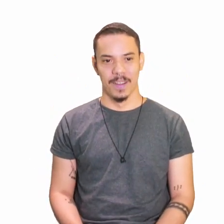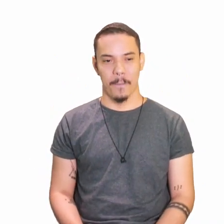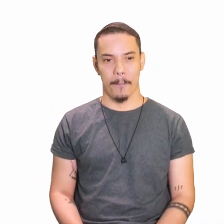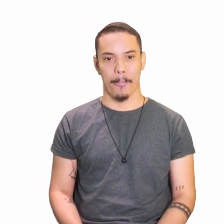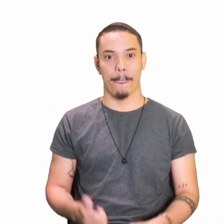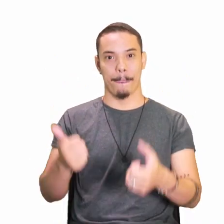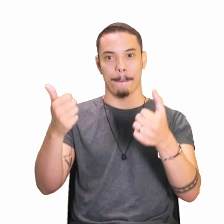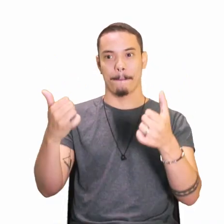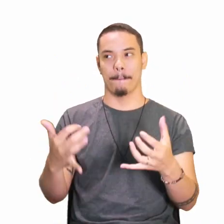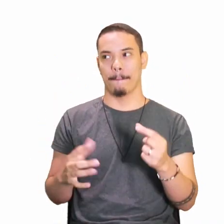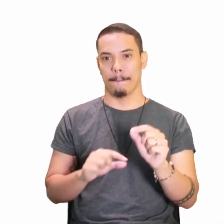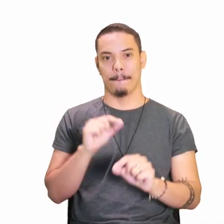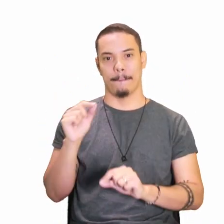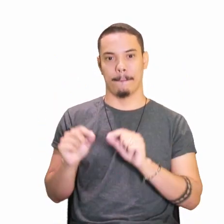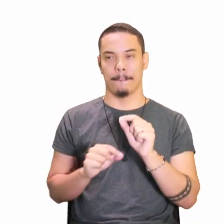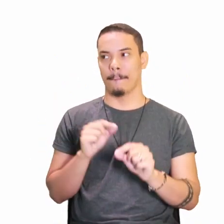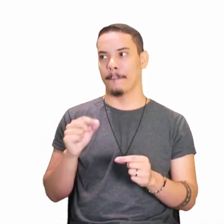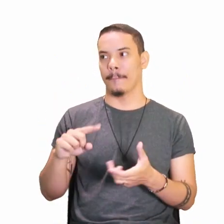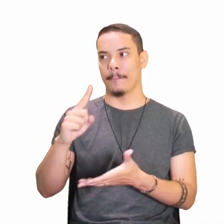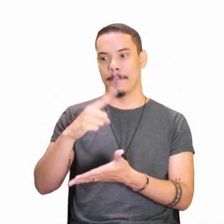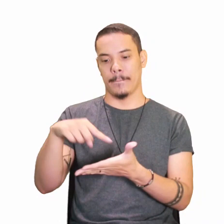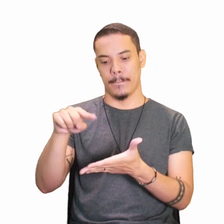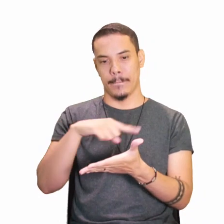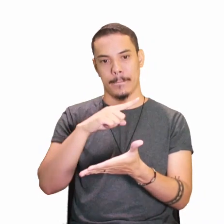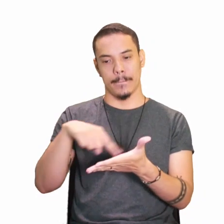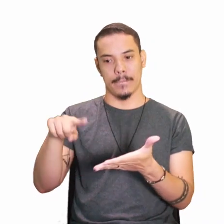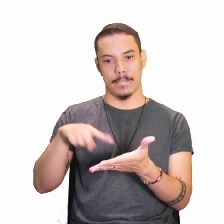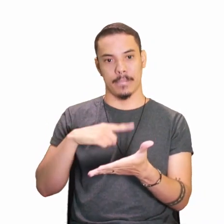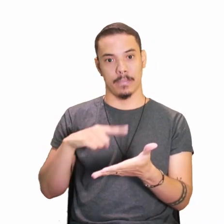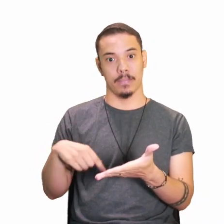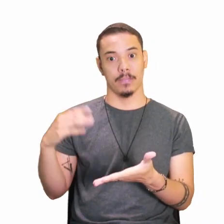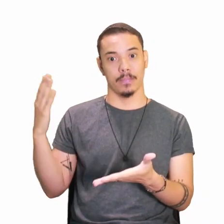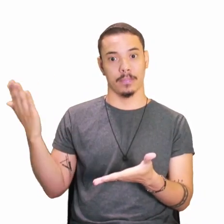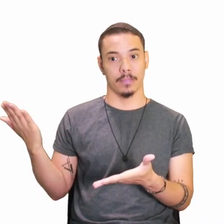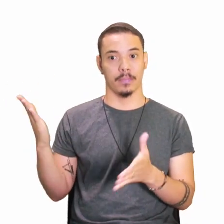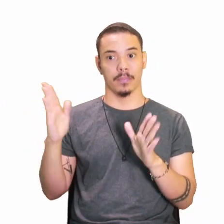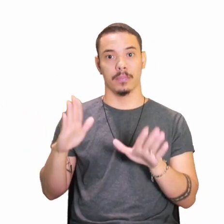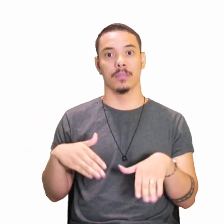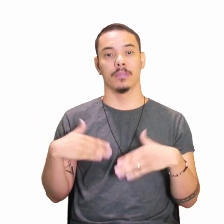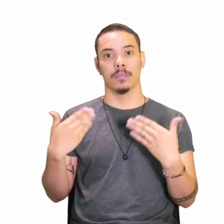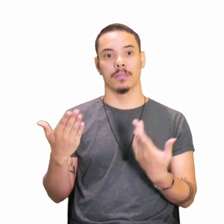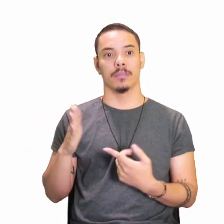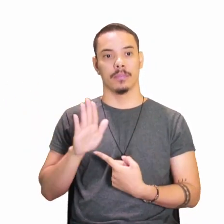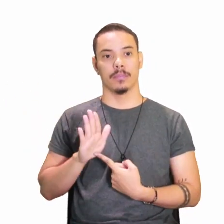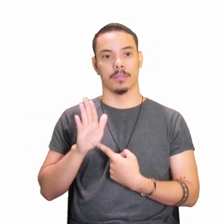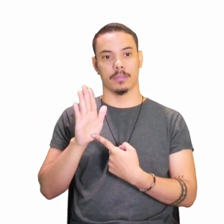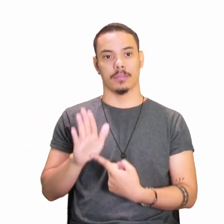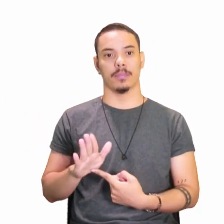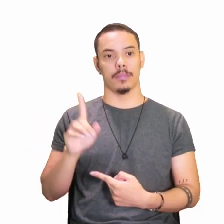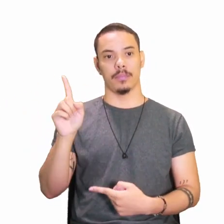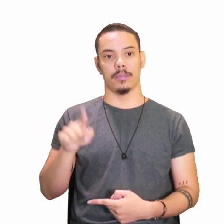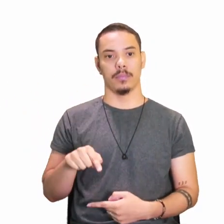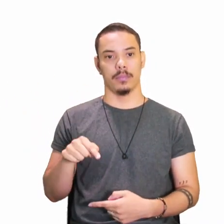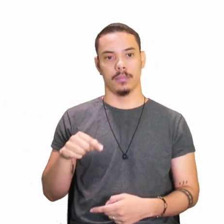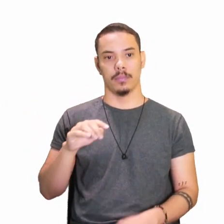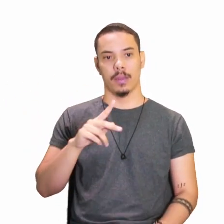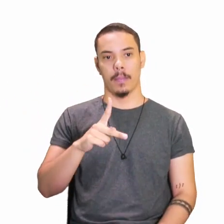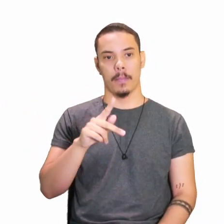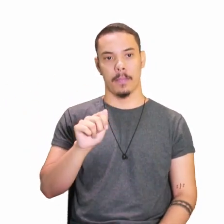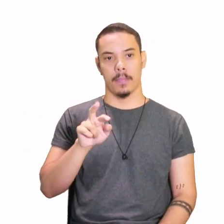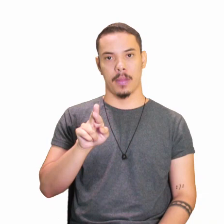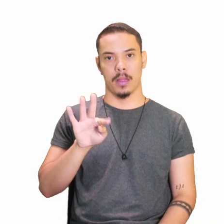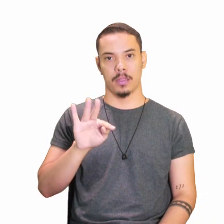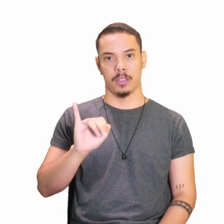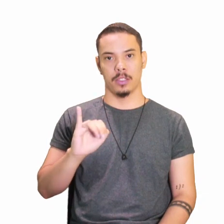Aqui tá dizendo o seguinte ó 10 alternativas abaixo aqui apresenta participem regular dos verbos